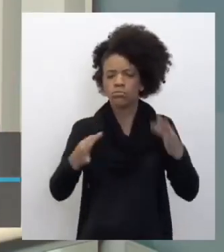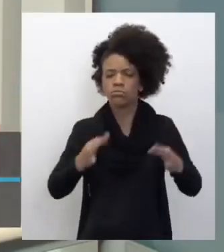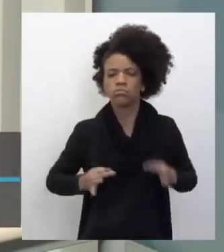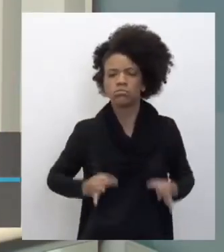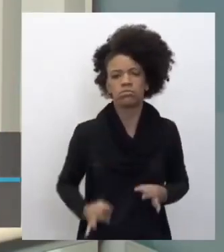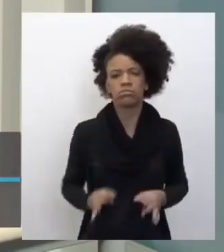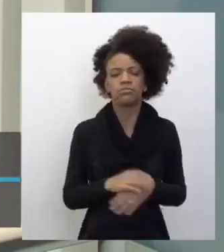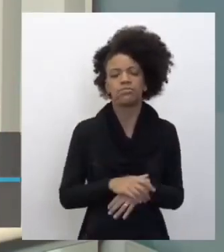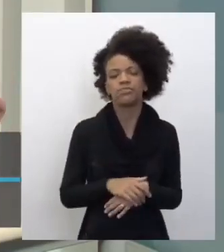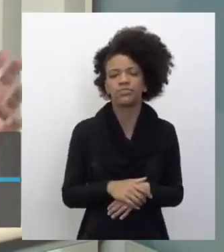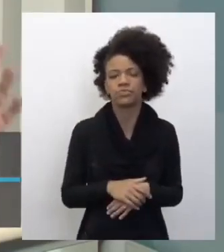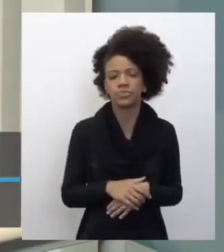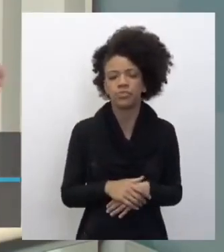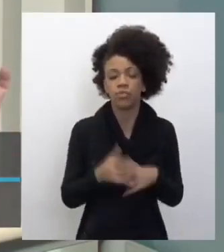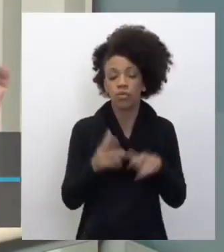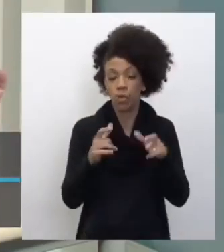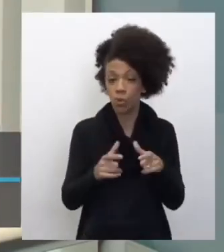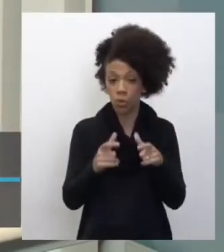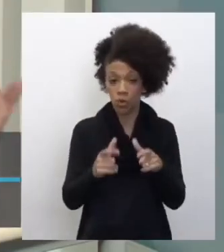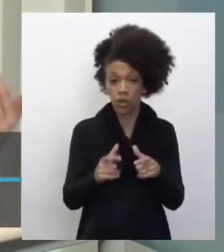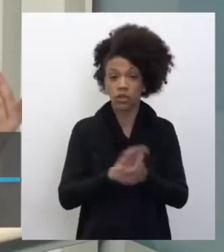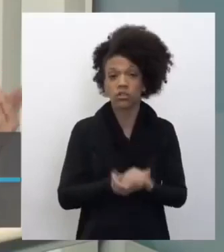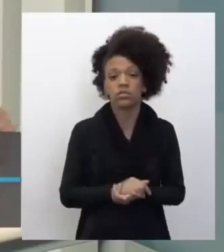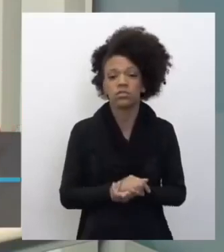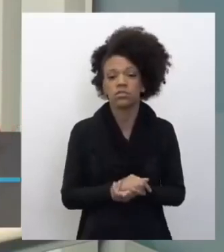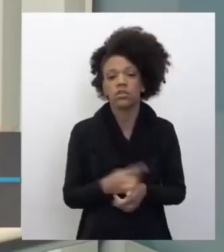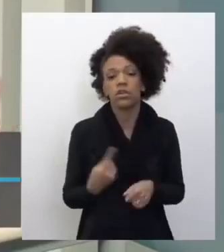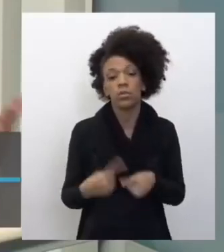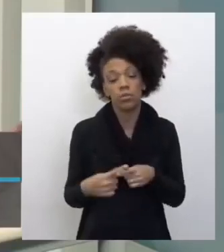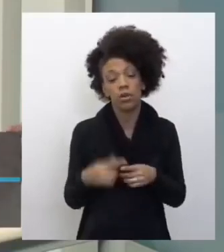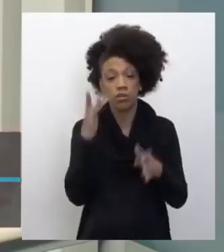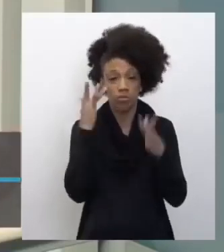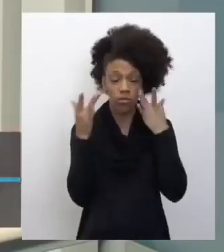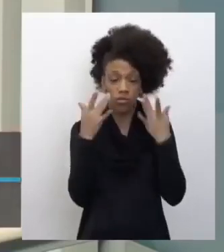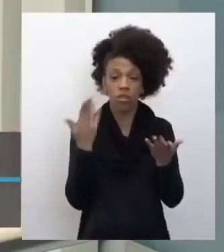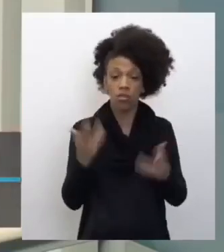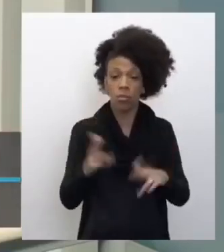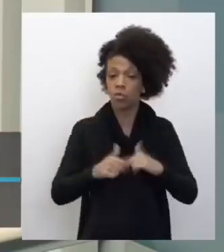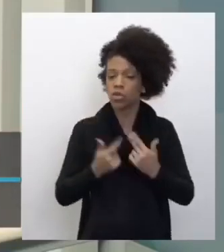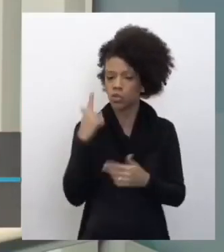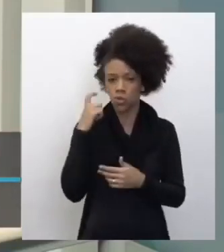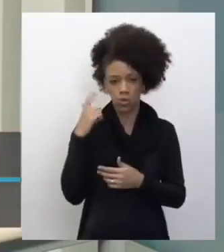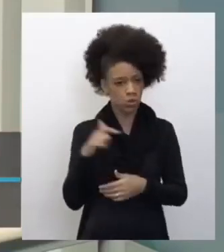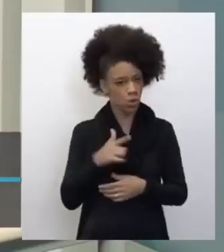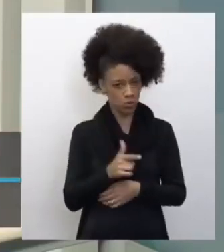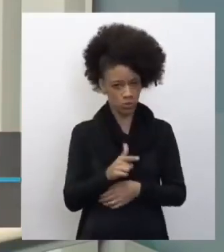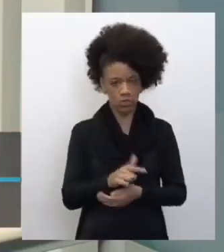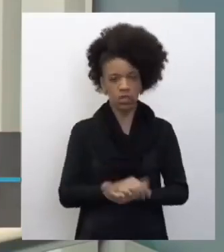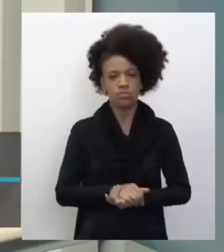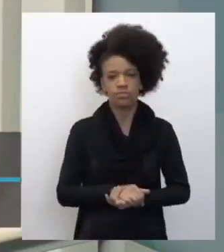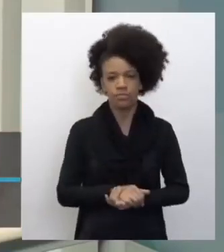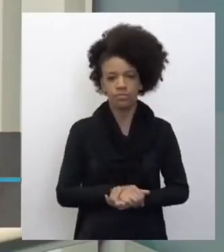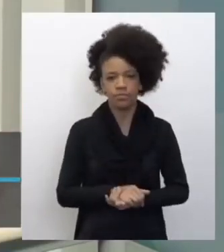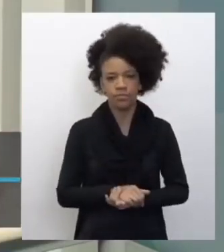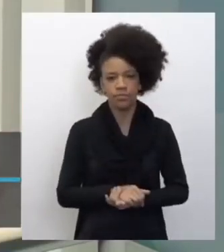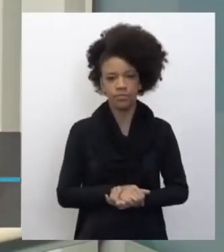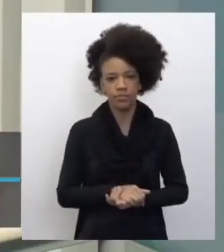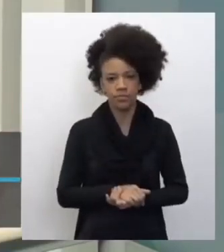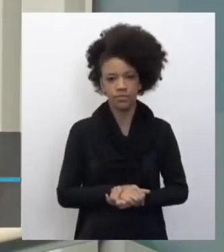né? O local que eles estão trabalhando é um teatro, mas por isso que não tem som. Espero que vocês gostem.